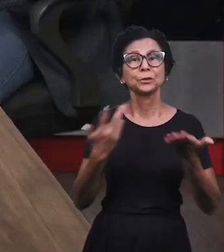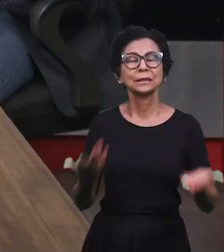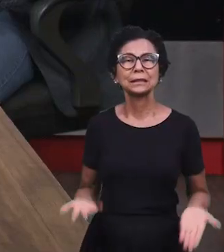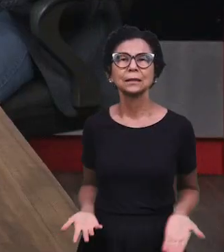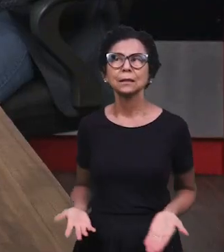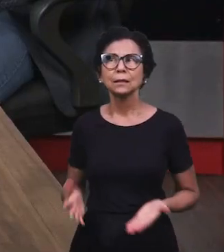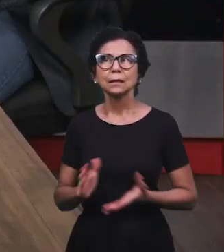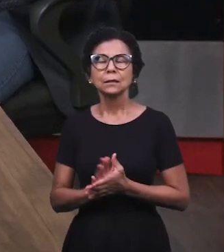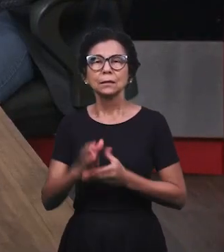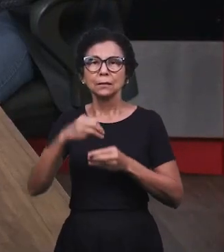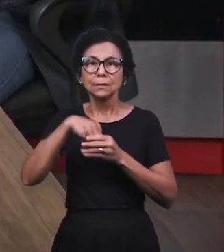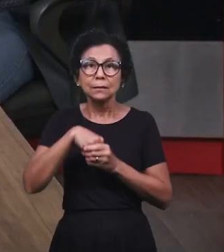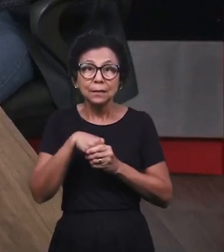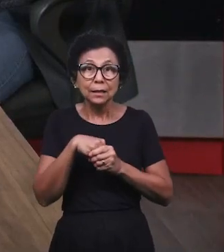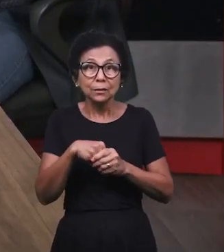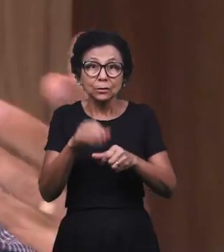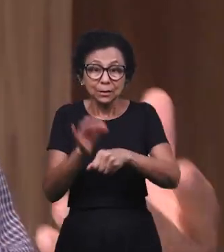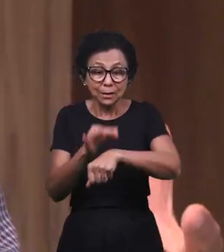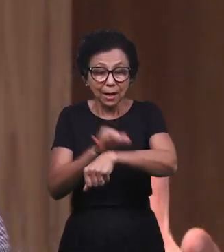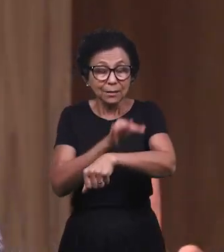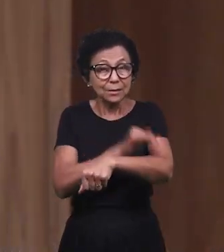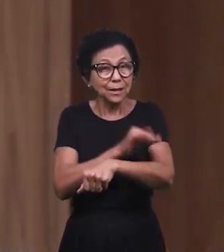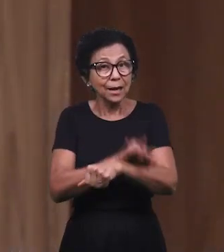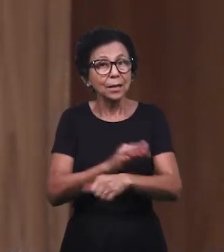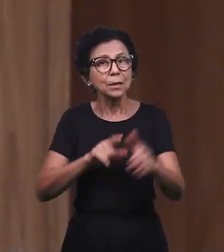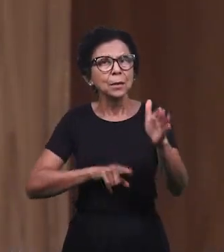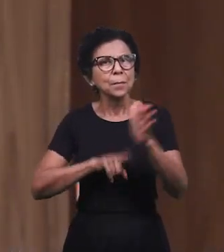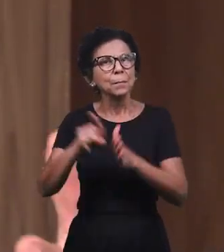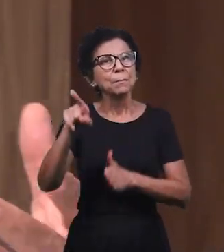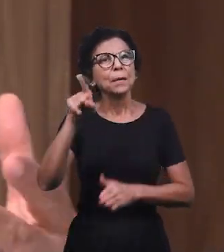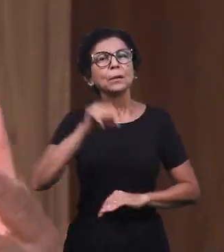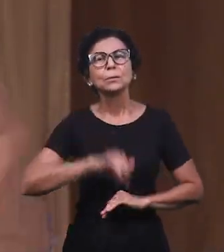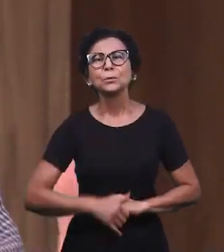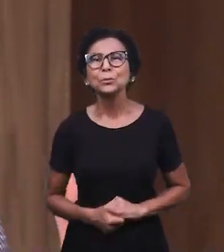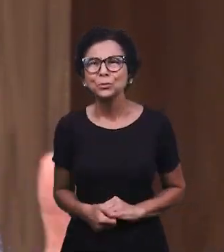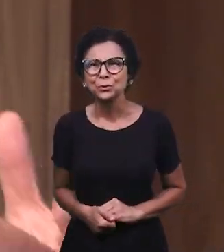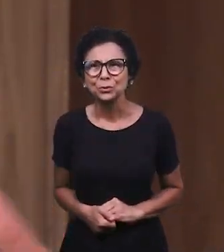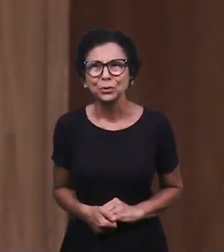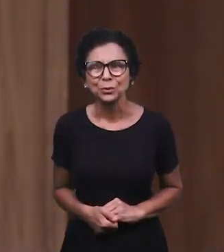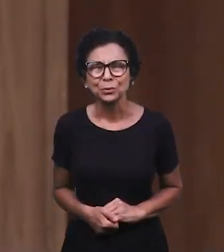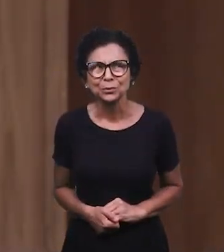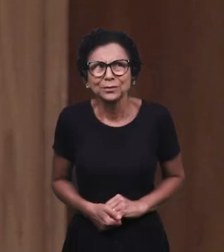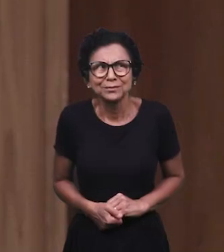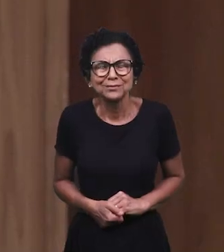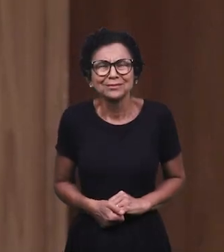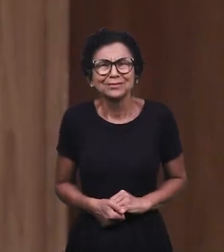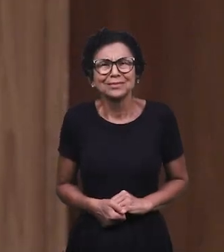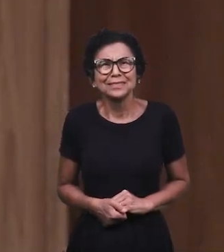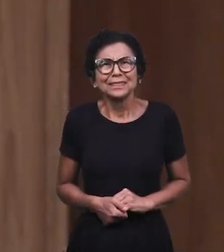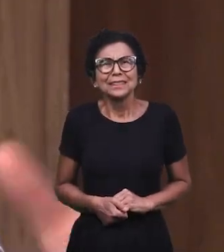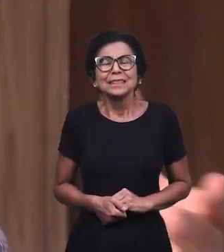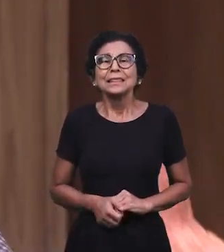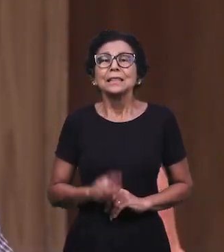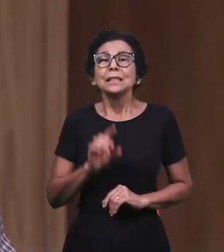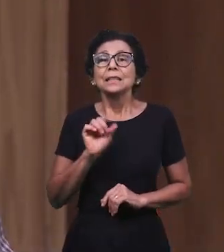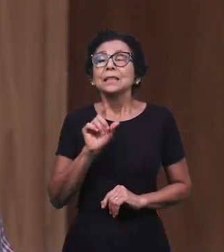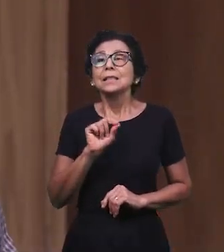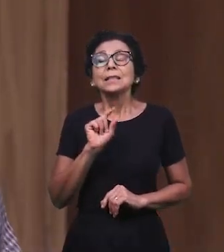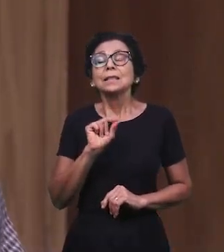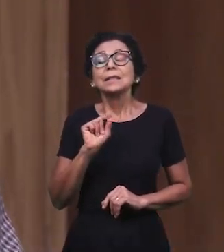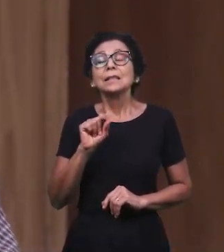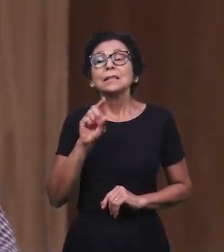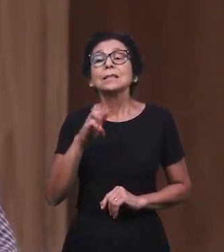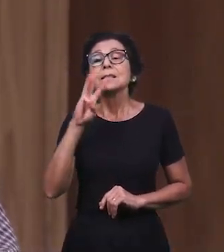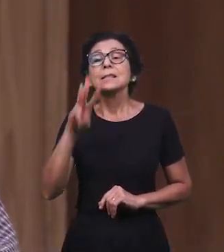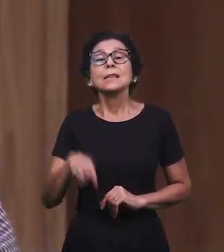pergunto, qual a mente que gerou essa informação? Ou essa informação